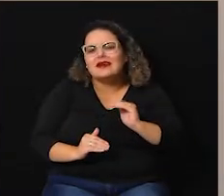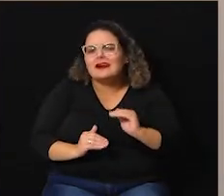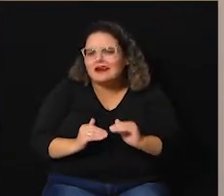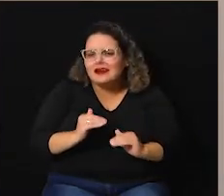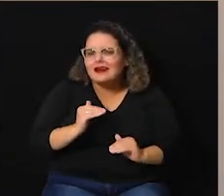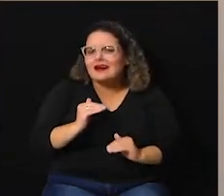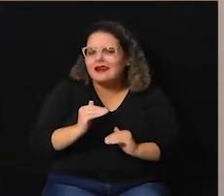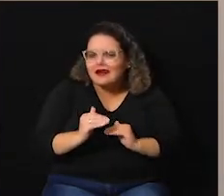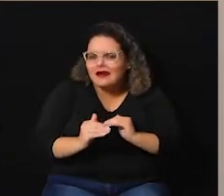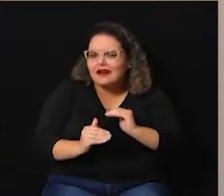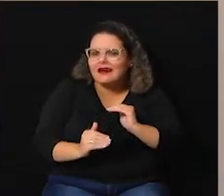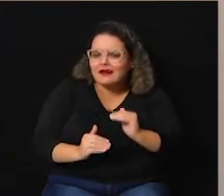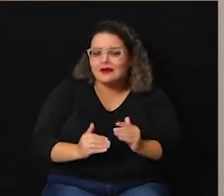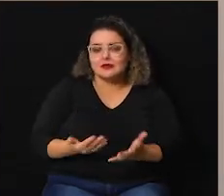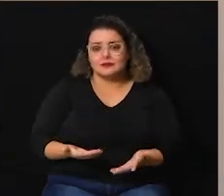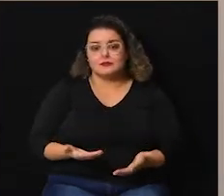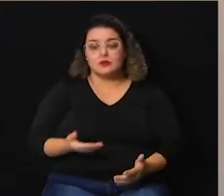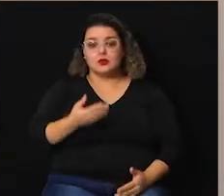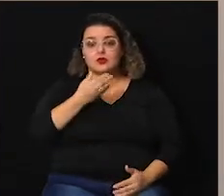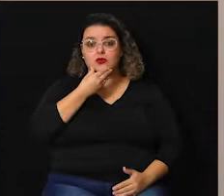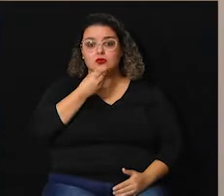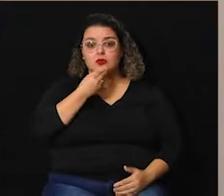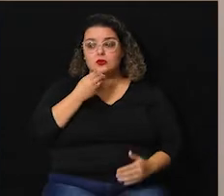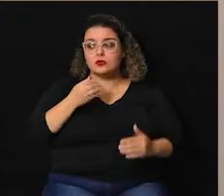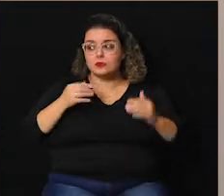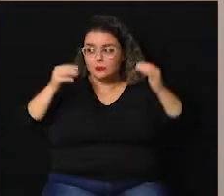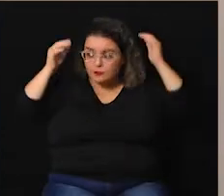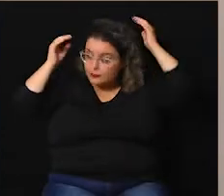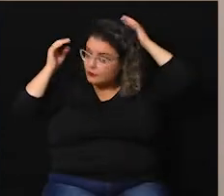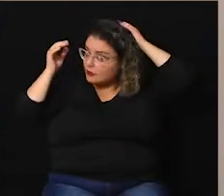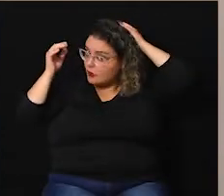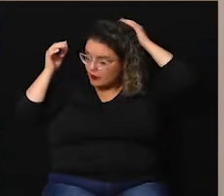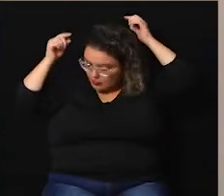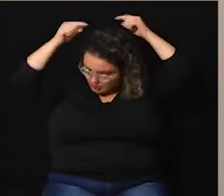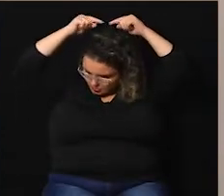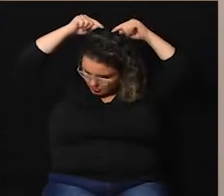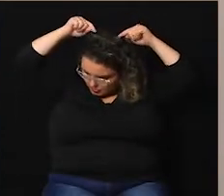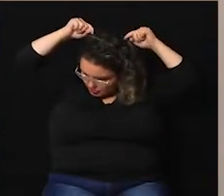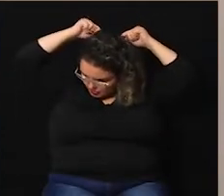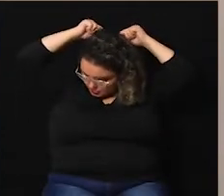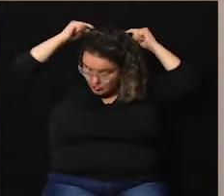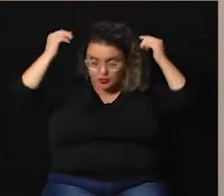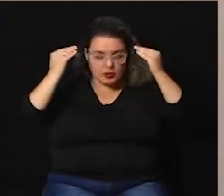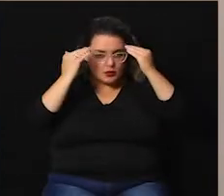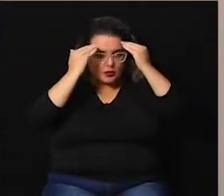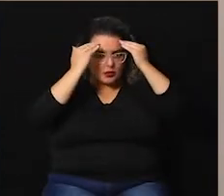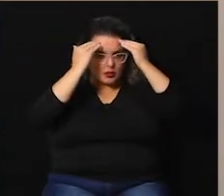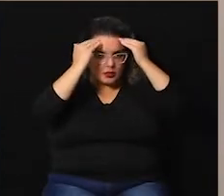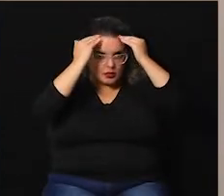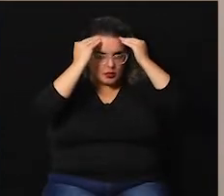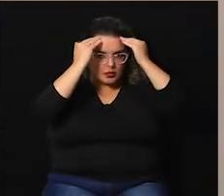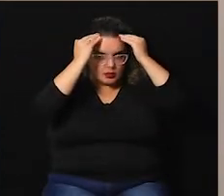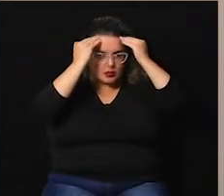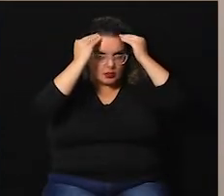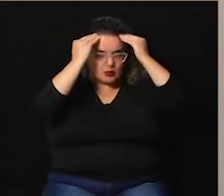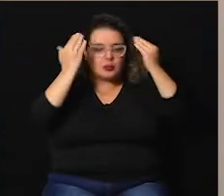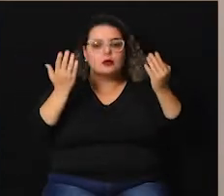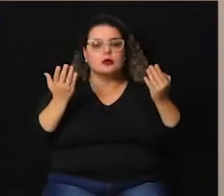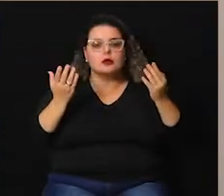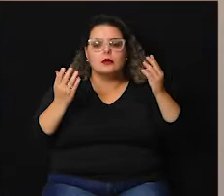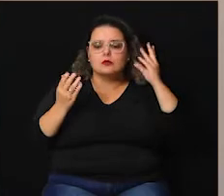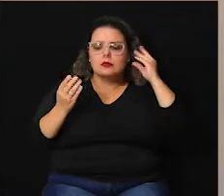areata. E no homem se manifesta na carequinha aqui do padre e nas entradas. E o cabelo começa